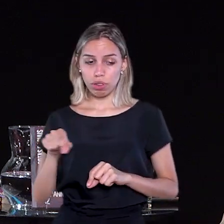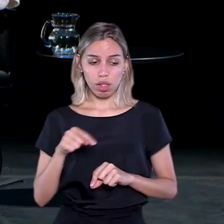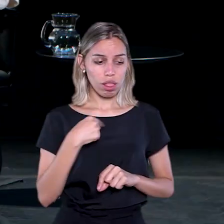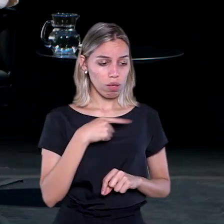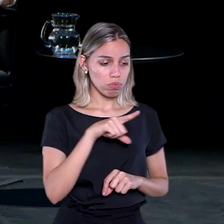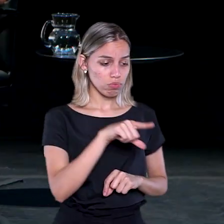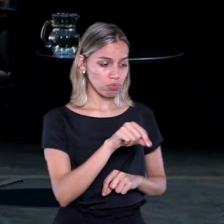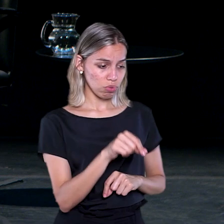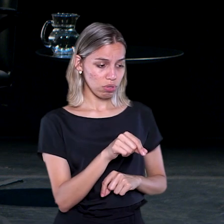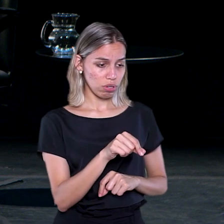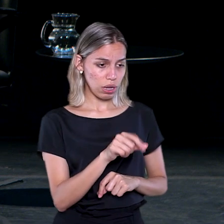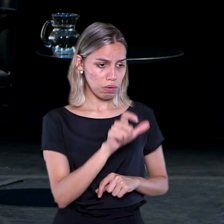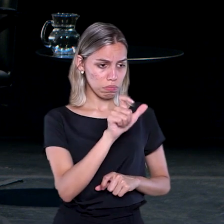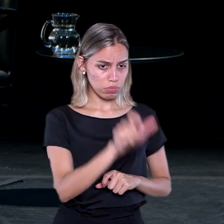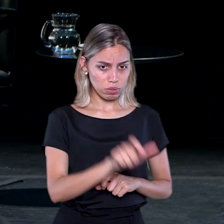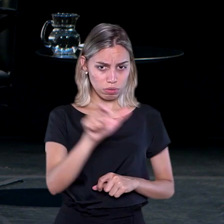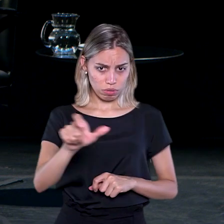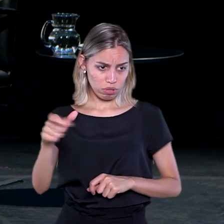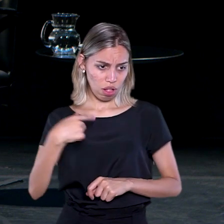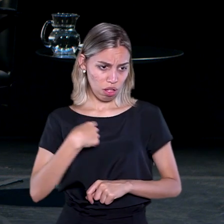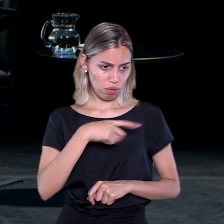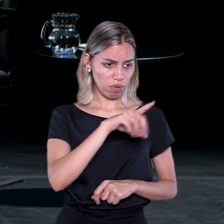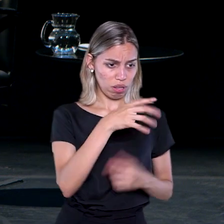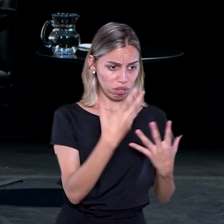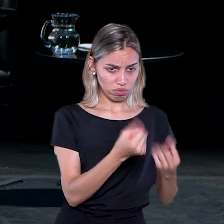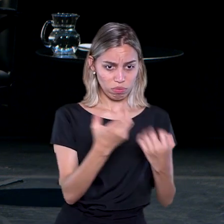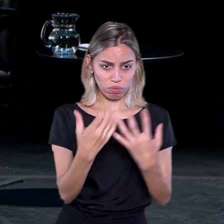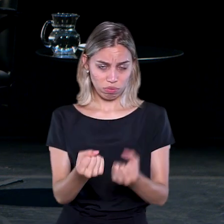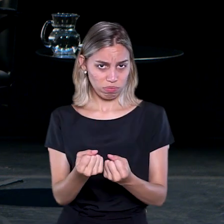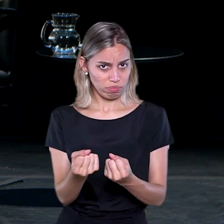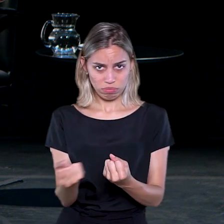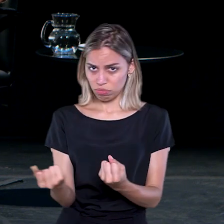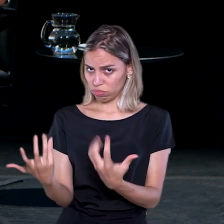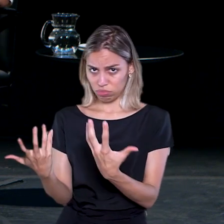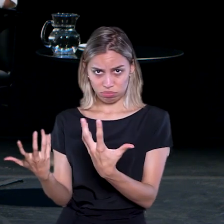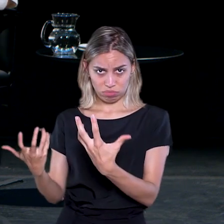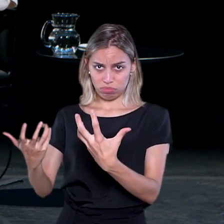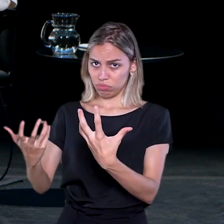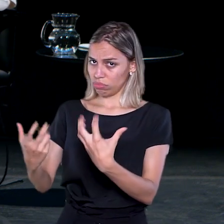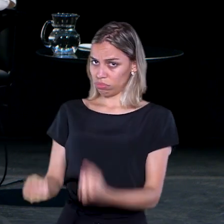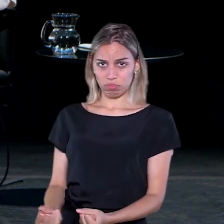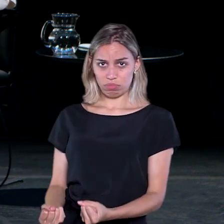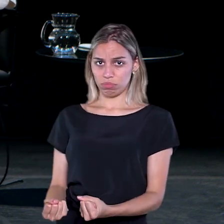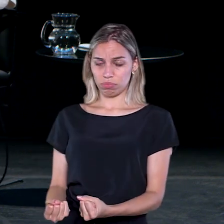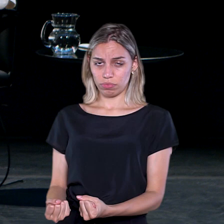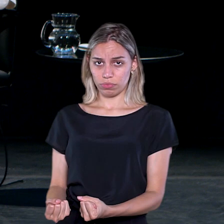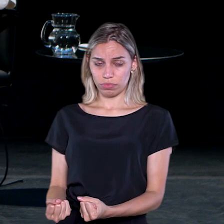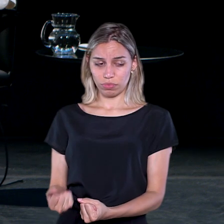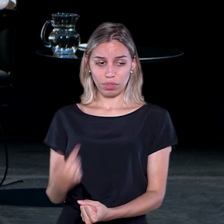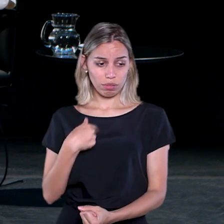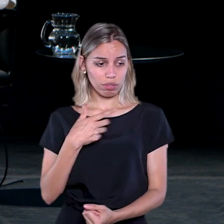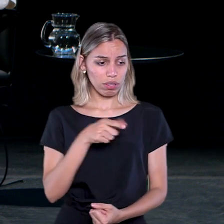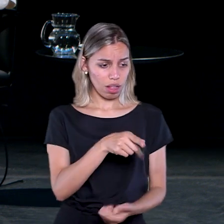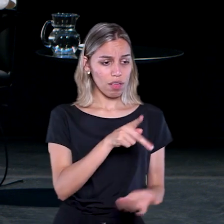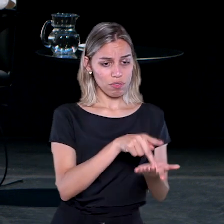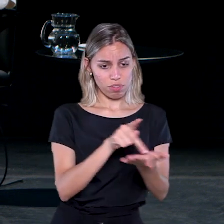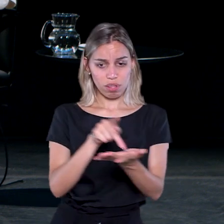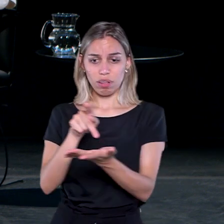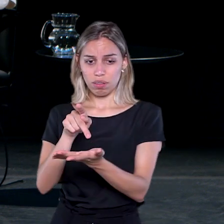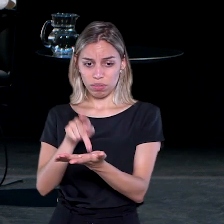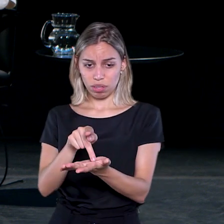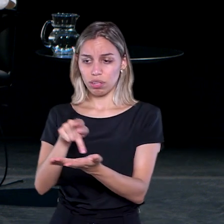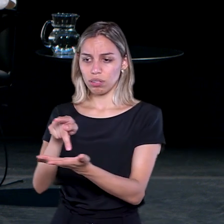eu tolero e quem eu não tolero. E escolhe a verdade também. Sim, escolhe a verdade. Qual a verdade eu quero e qual a verdade eu não quero. E se eu posso